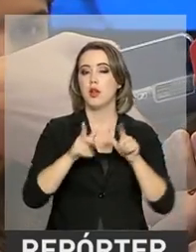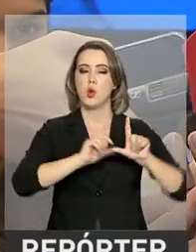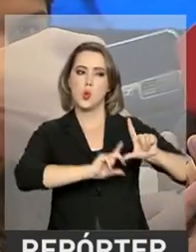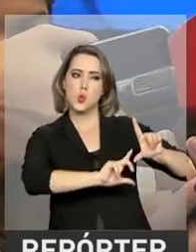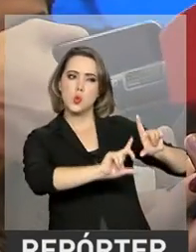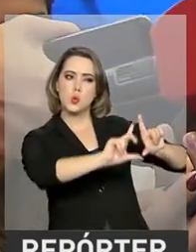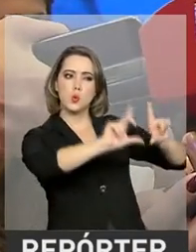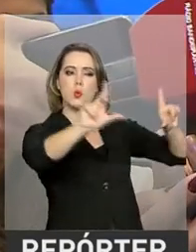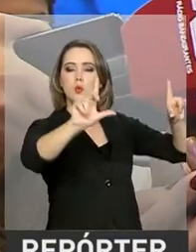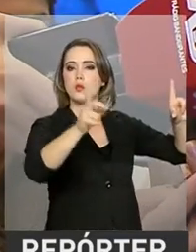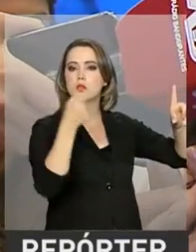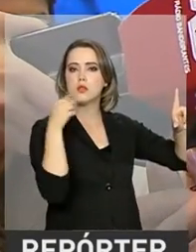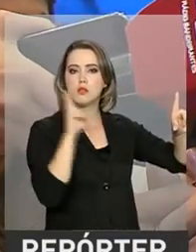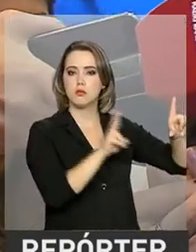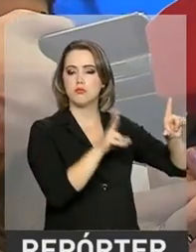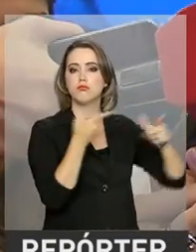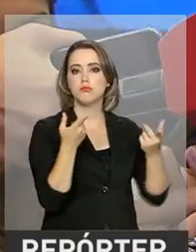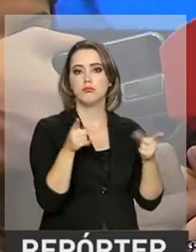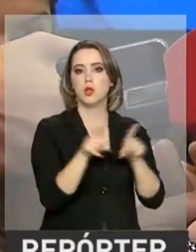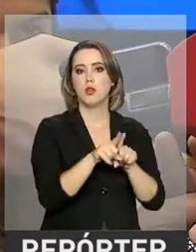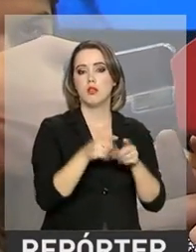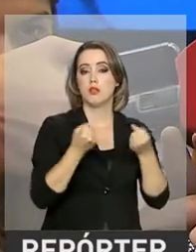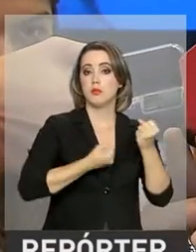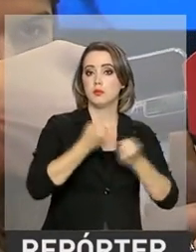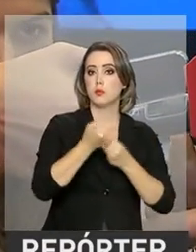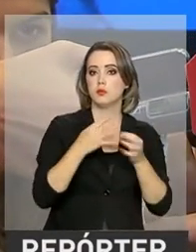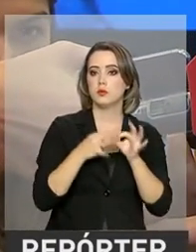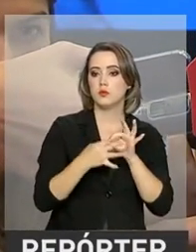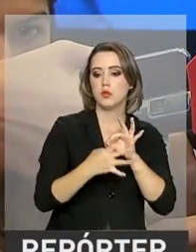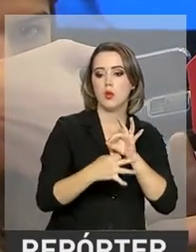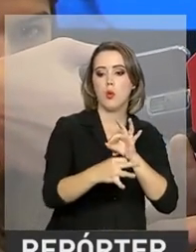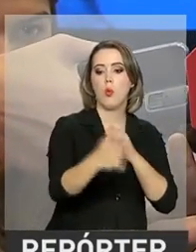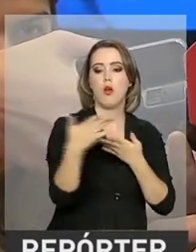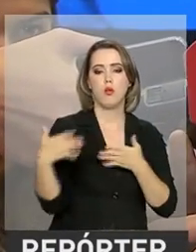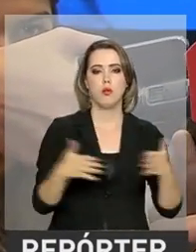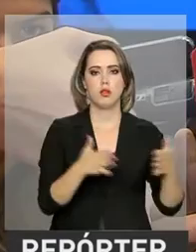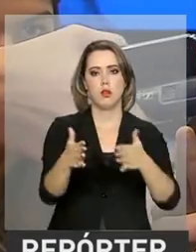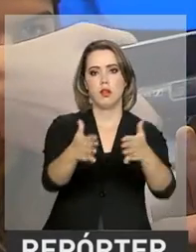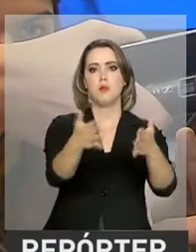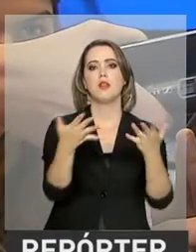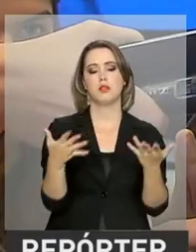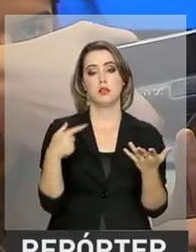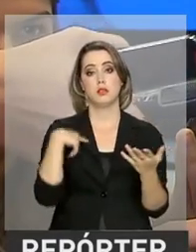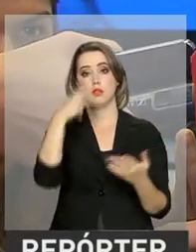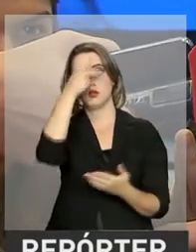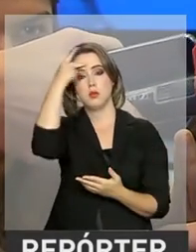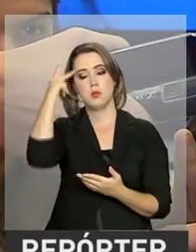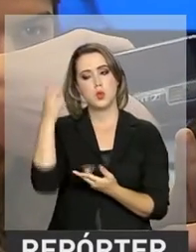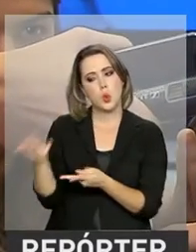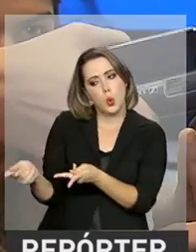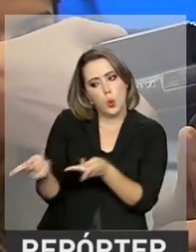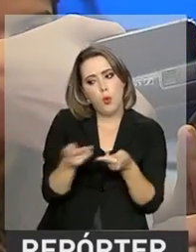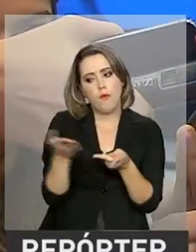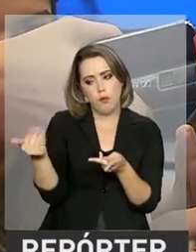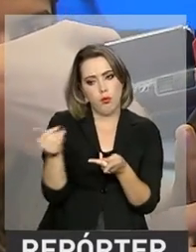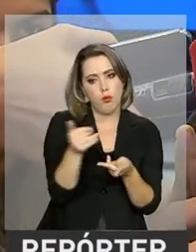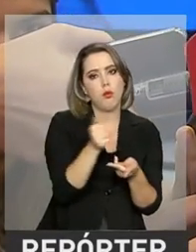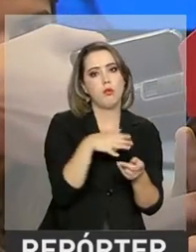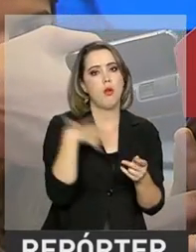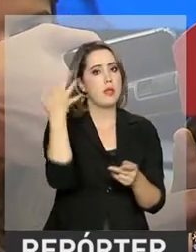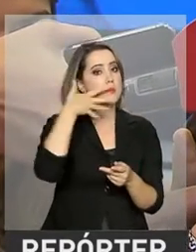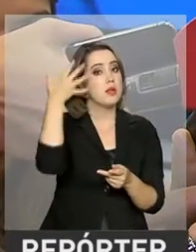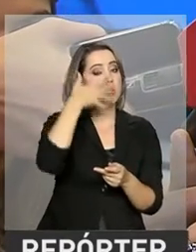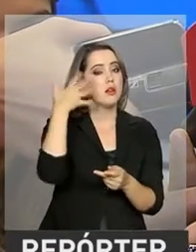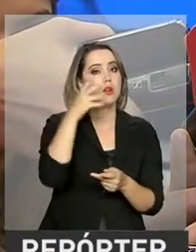que é a abordagem do cidadão ao longo da rodovia federal em que cidadão ele é convidado para assistir uma pequena